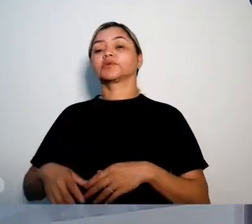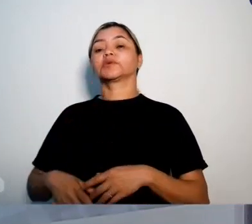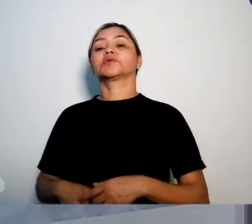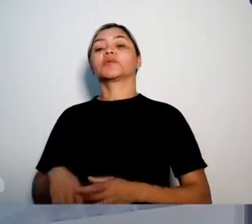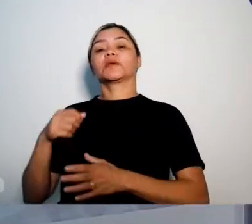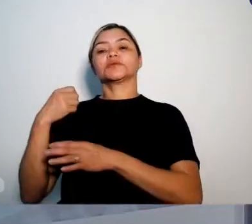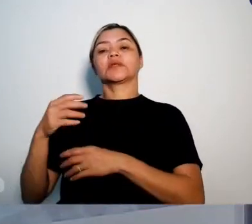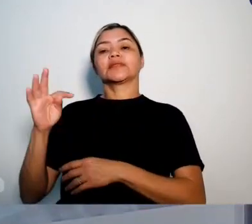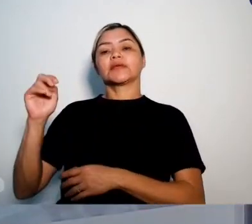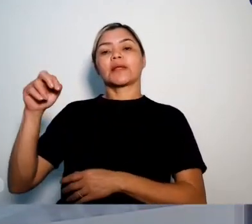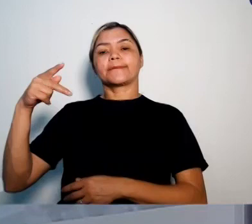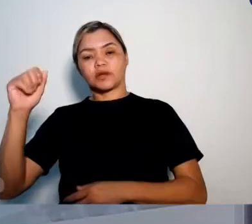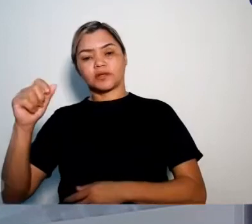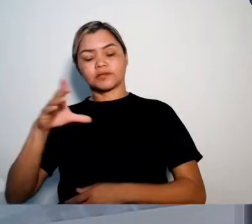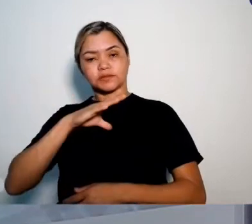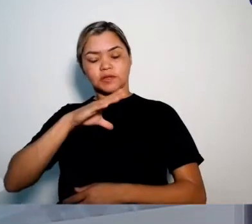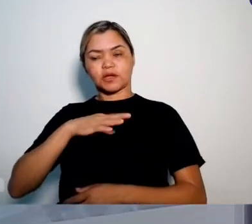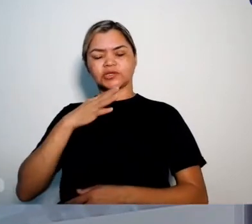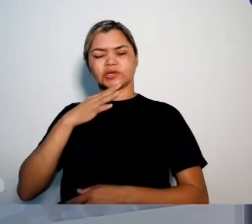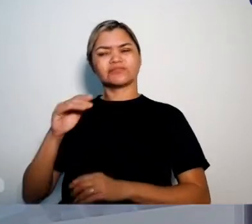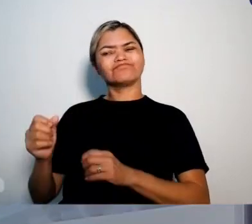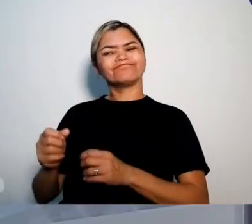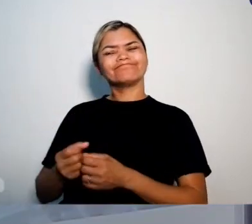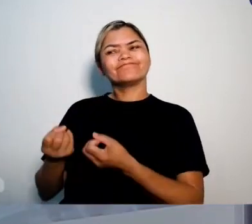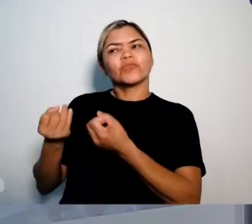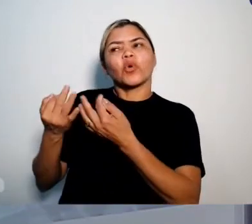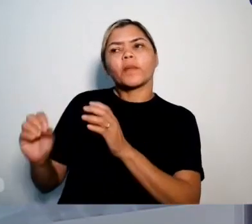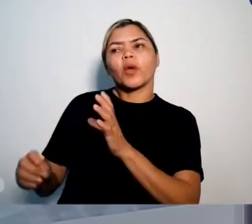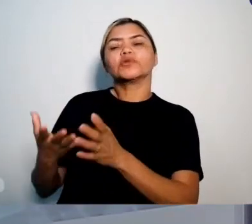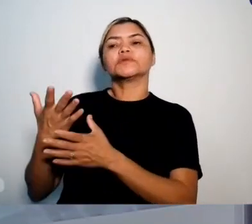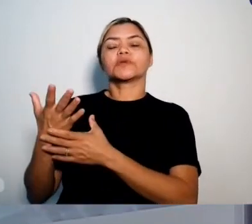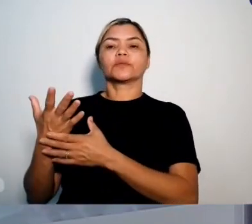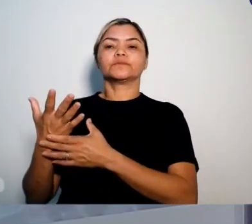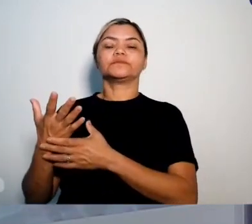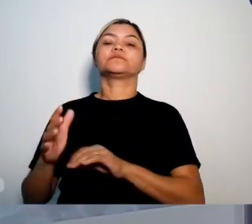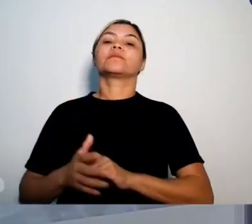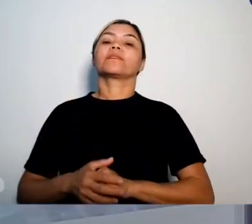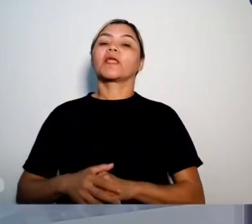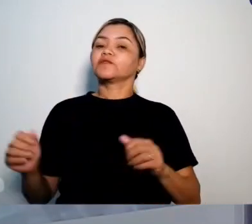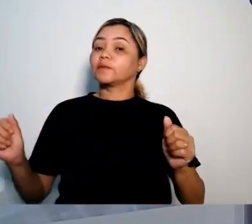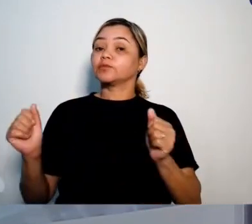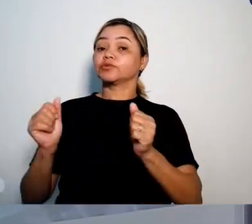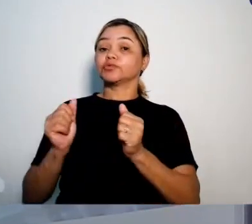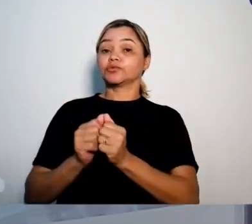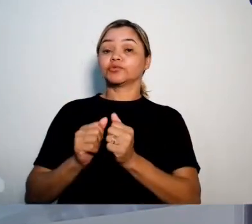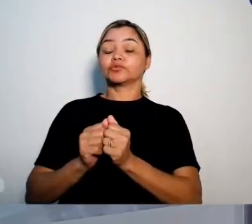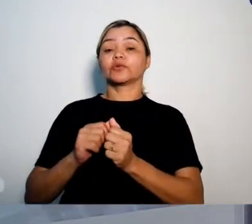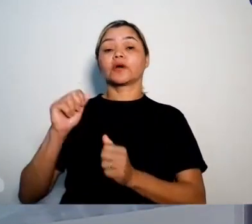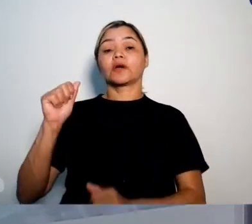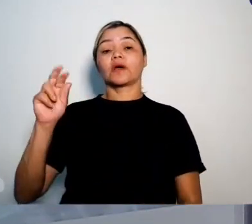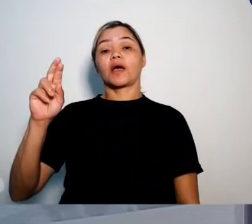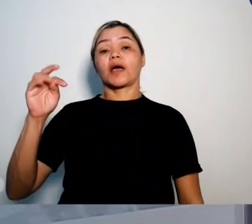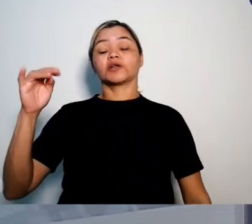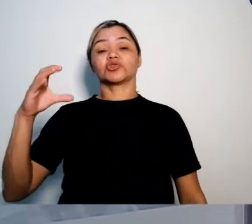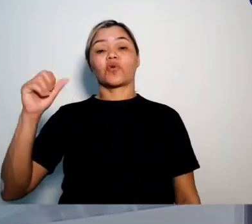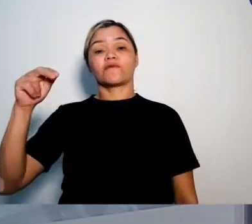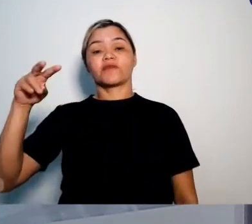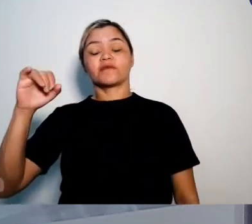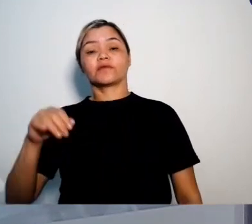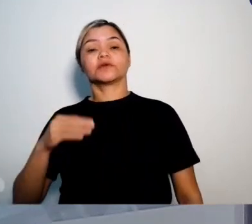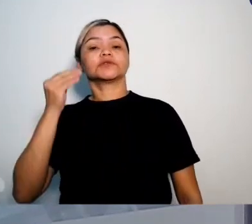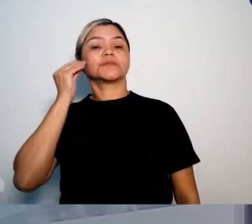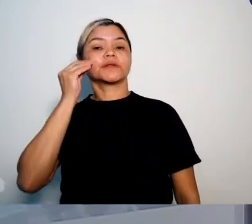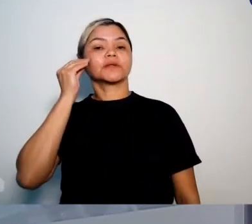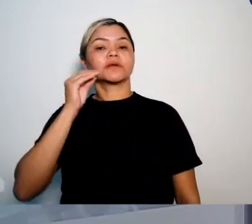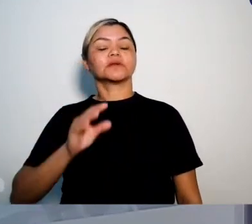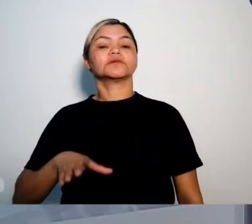que nós pudéssemos entender o que ia acontecer. E nós tivemos junto ao Arte Convívio a experiência vivenciada já por